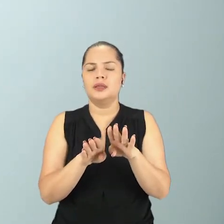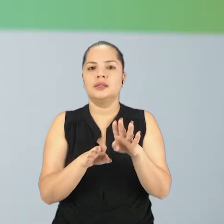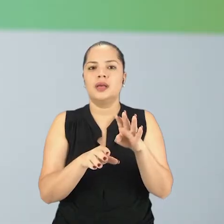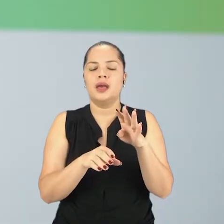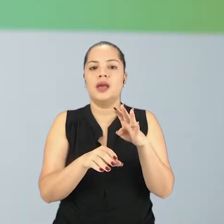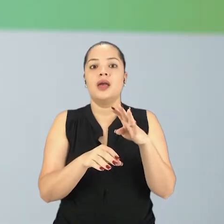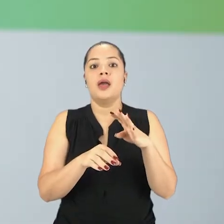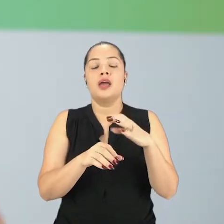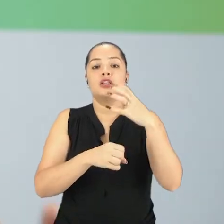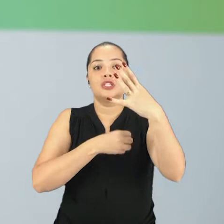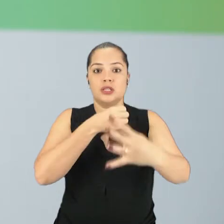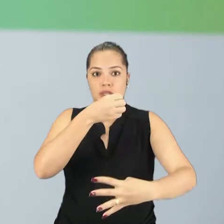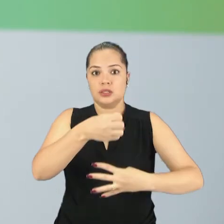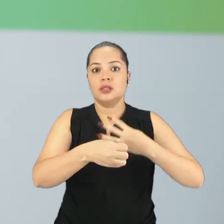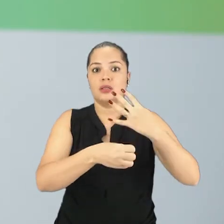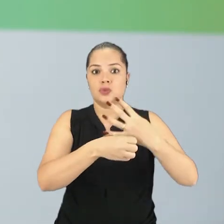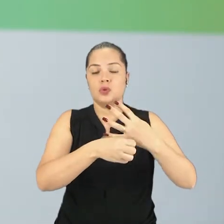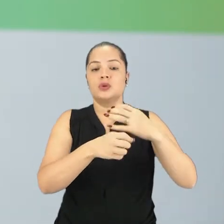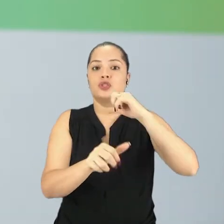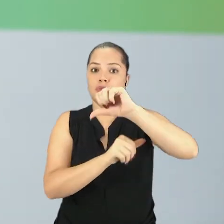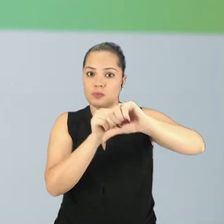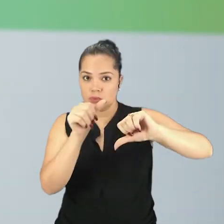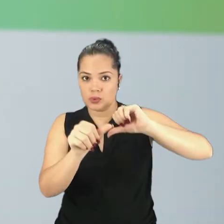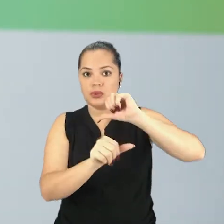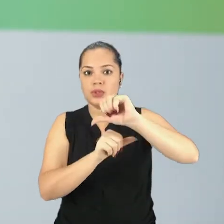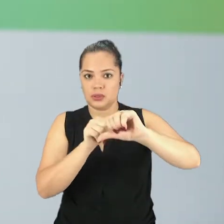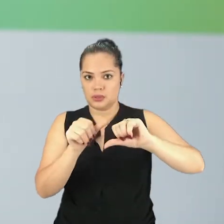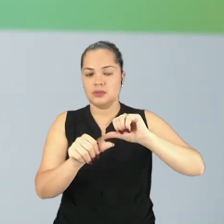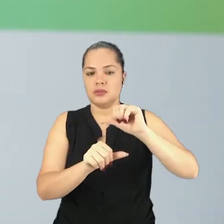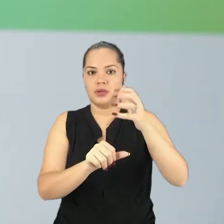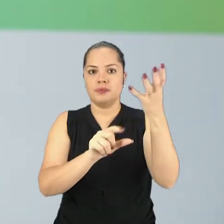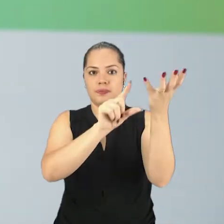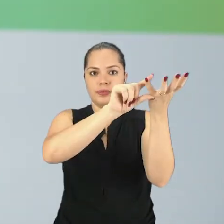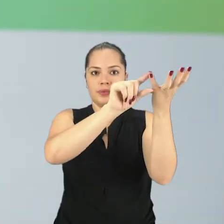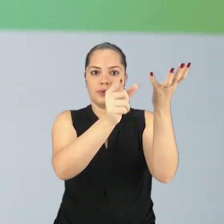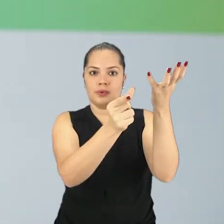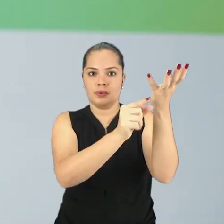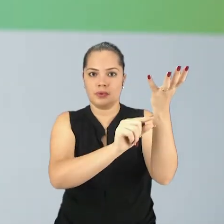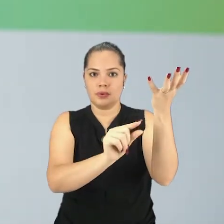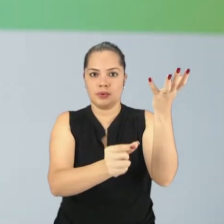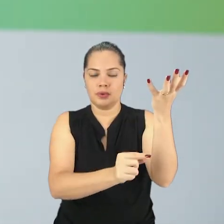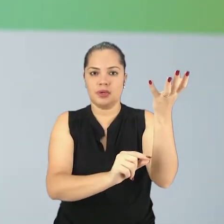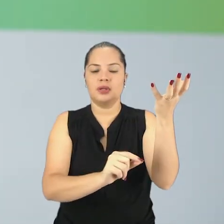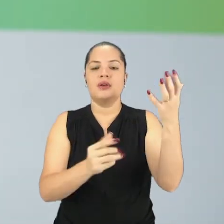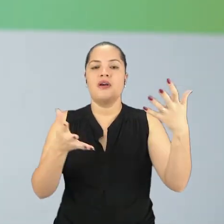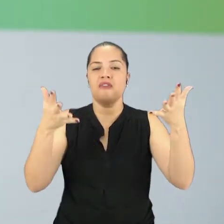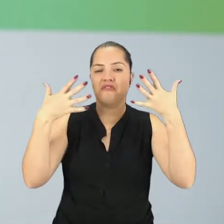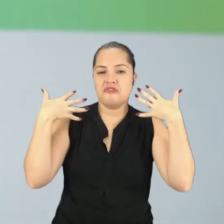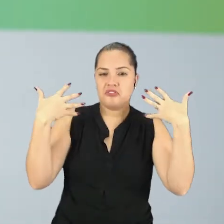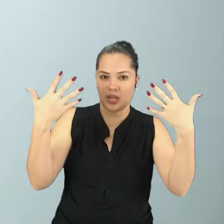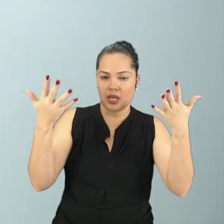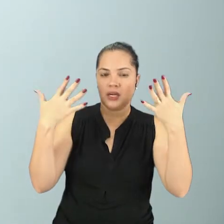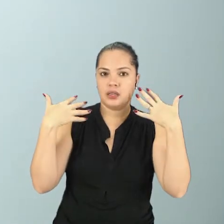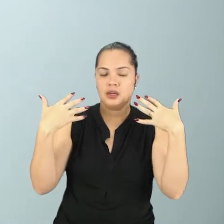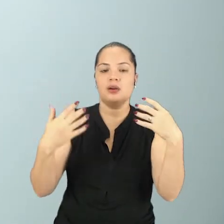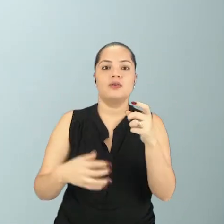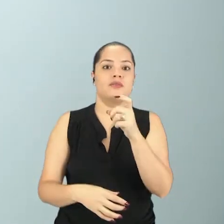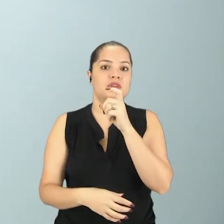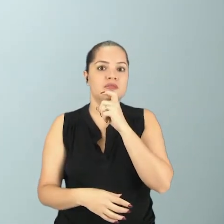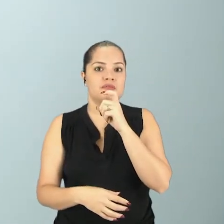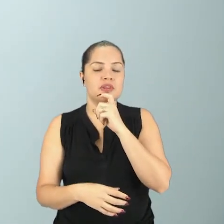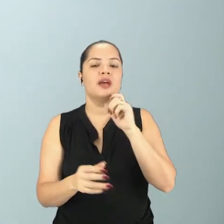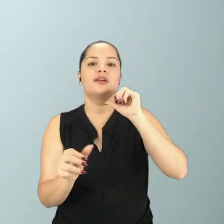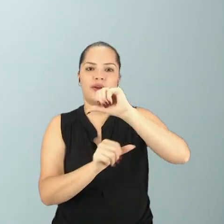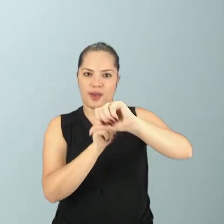né? Porque o outono é a transição do verão para o inverno e a primavera é a transição do inverno para o